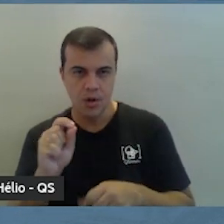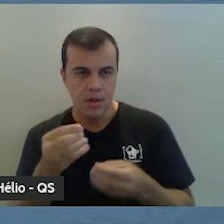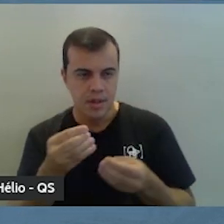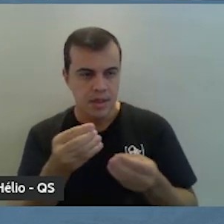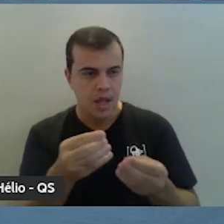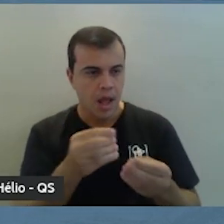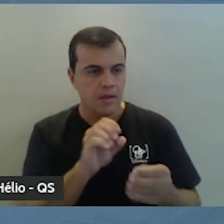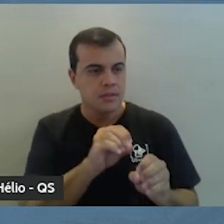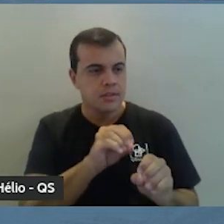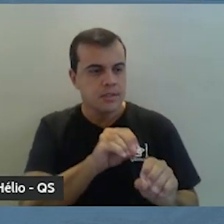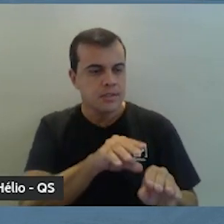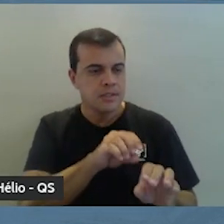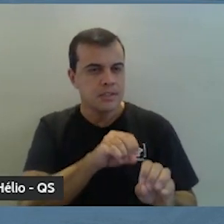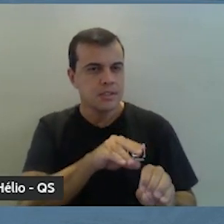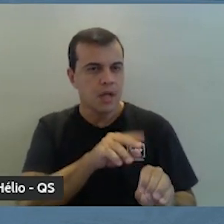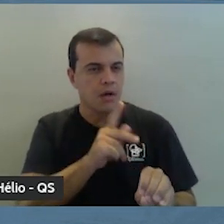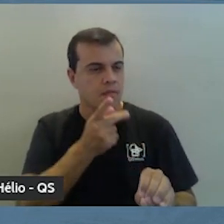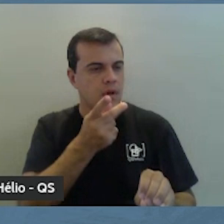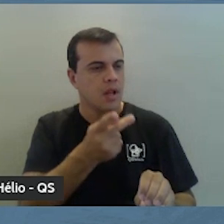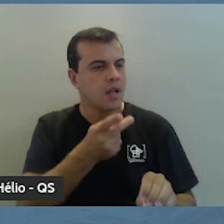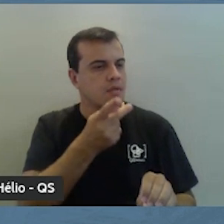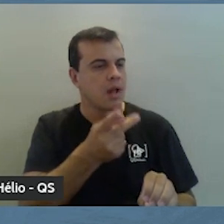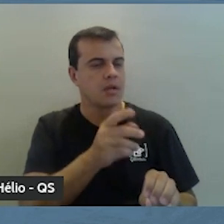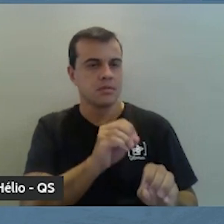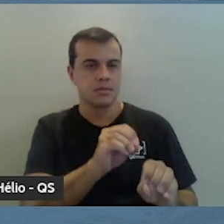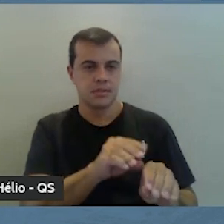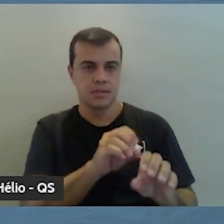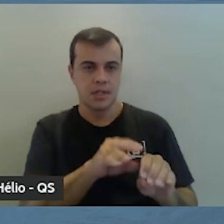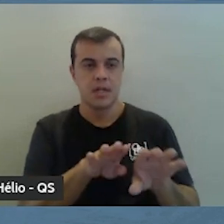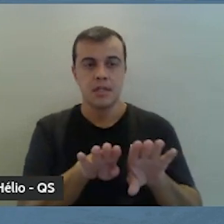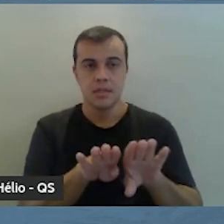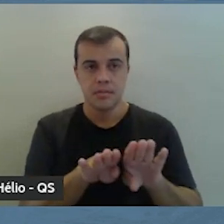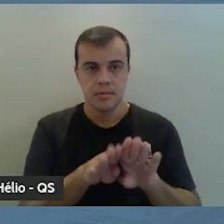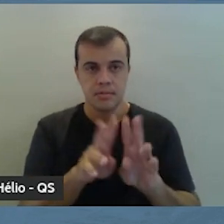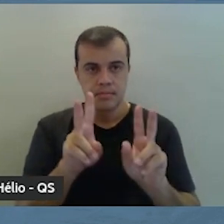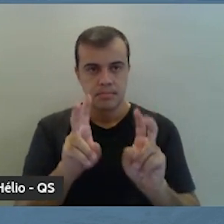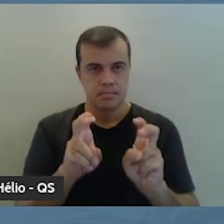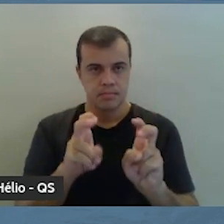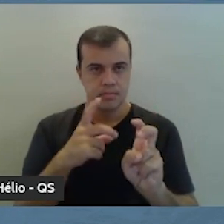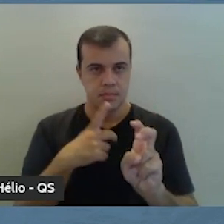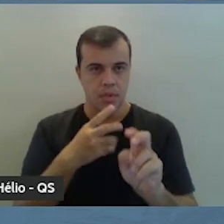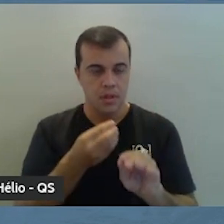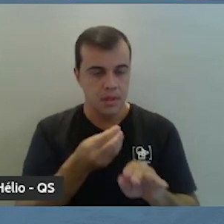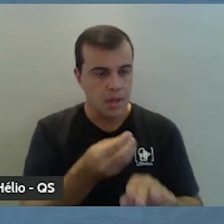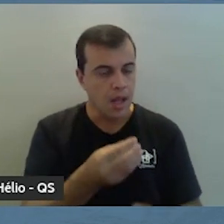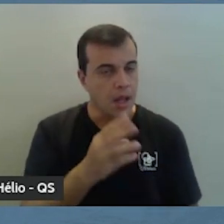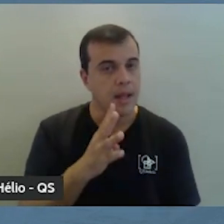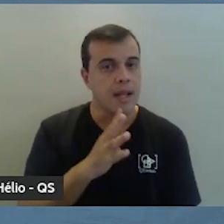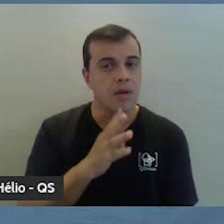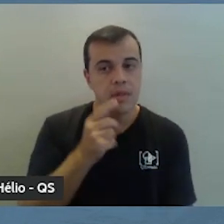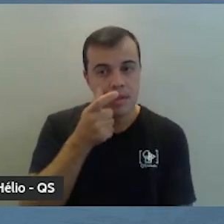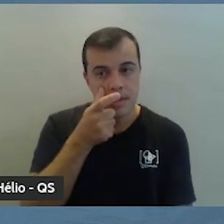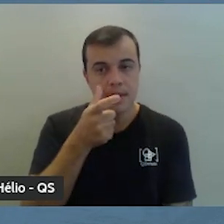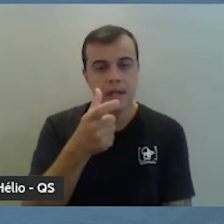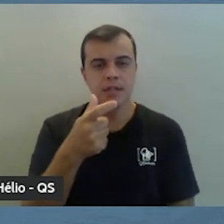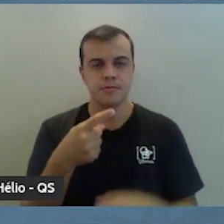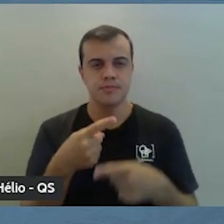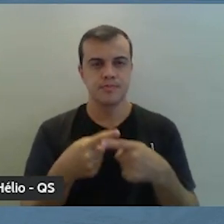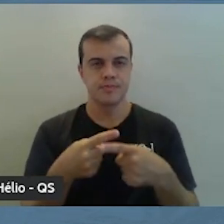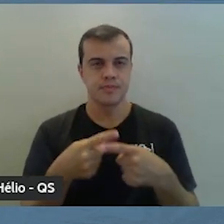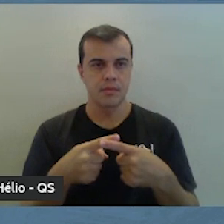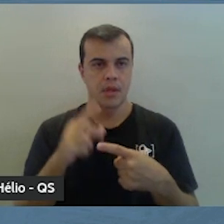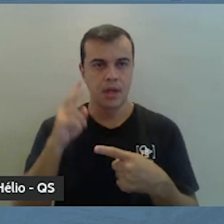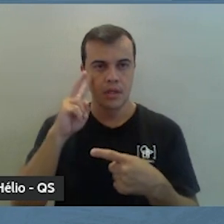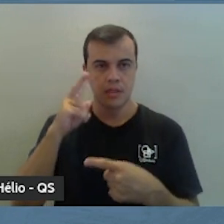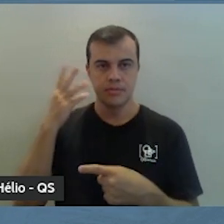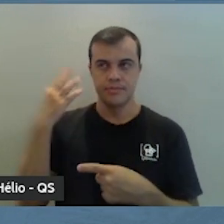a transferência. E quando coloca essa palavra entregar, é muito interessante, porque é uma entrega da geração